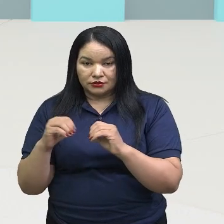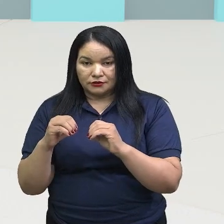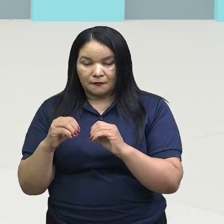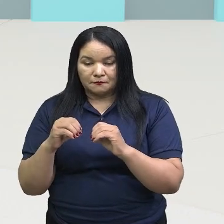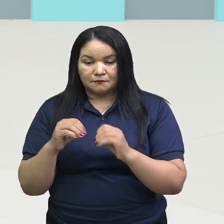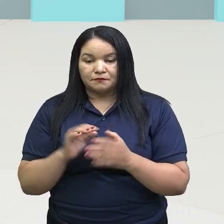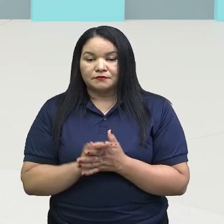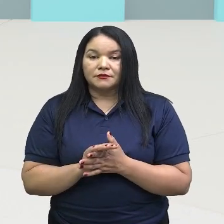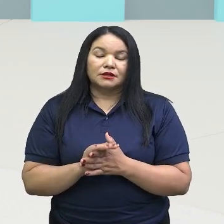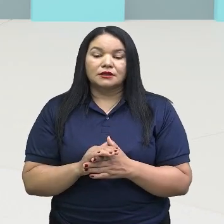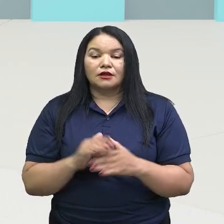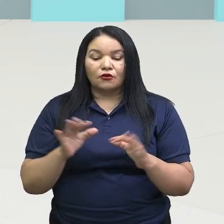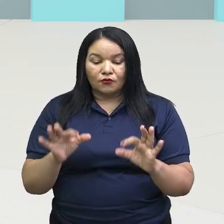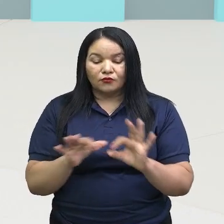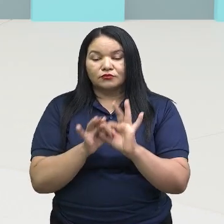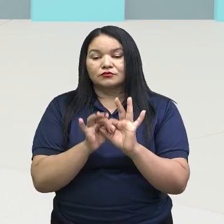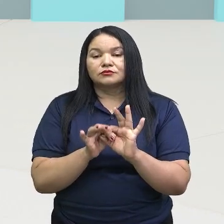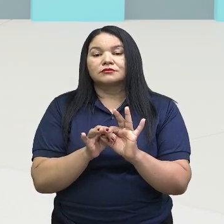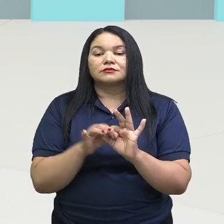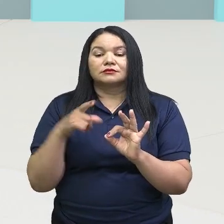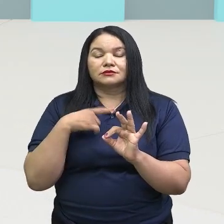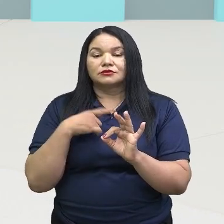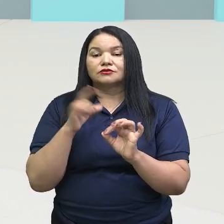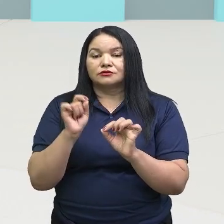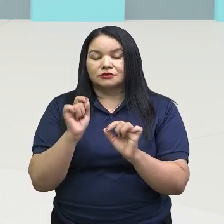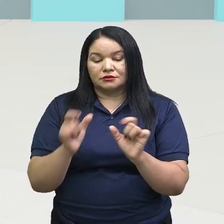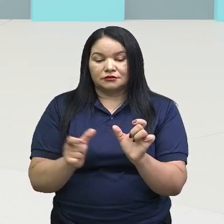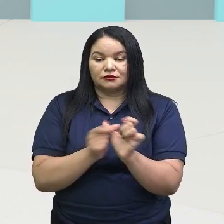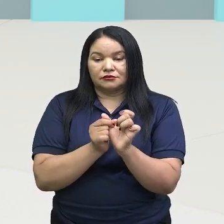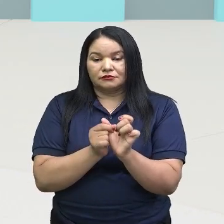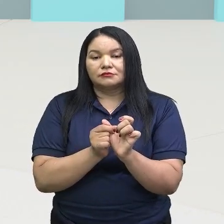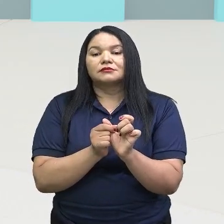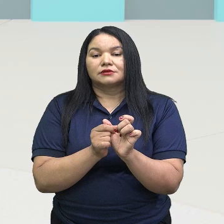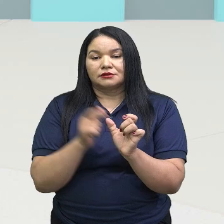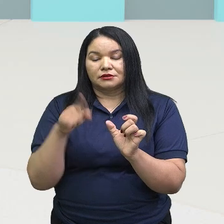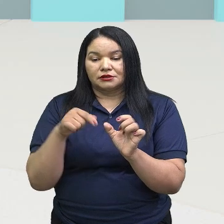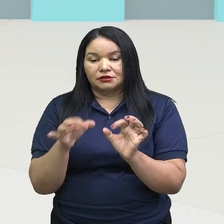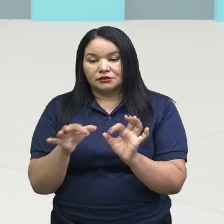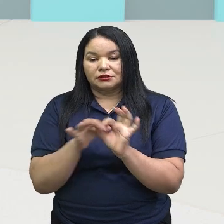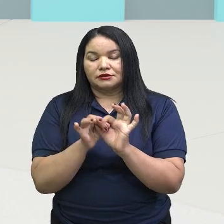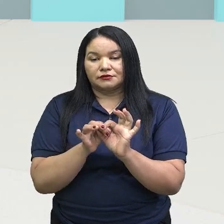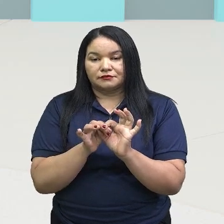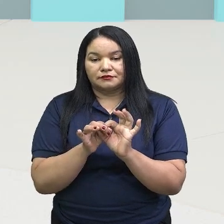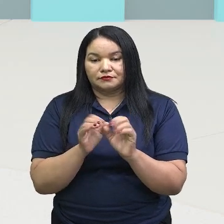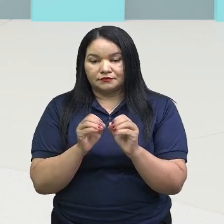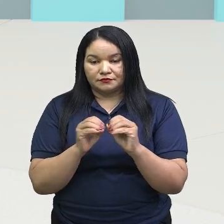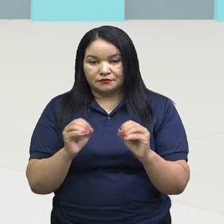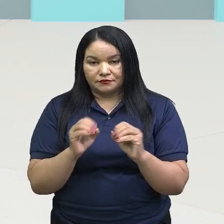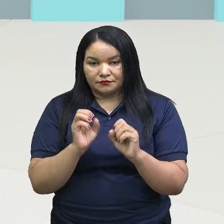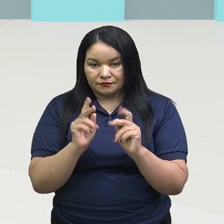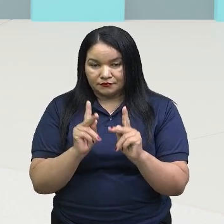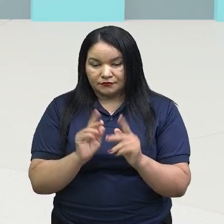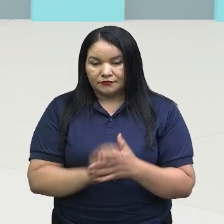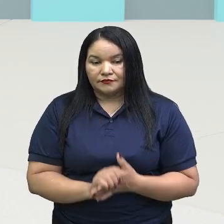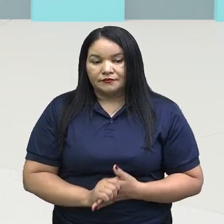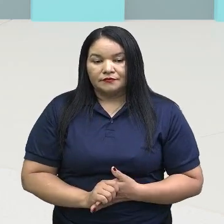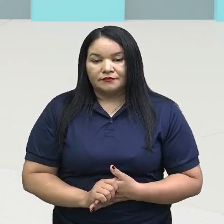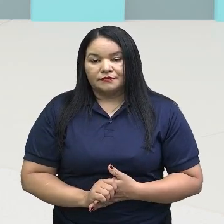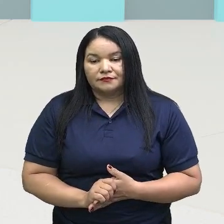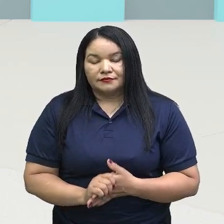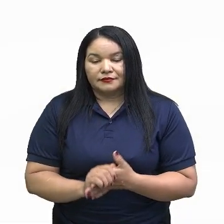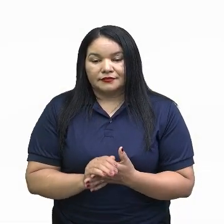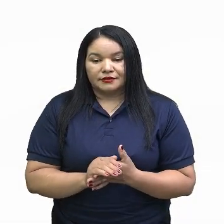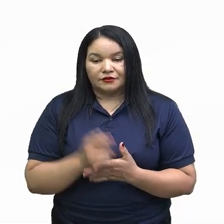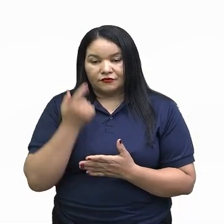meio delas, eu tenho uma conjunção. E a função da conjunção é ligar orações, beleza? Então, vejam aí o